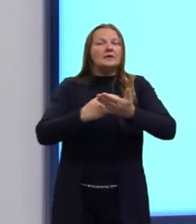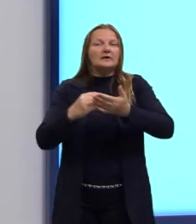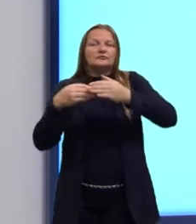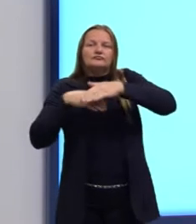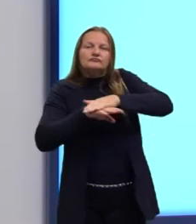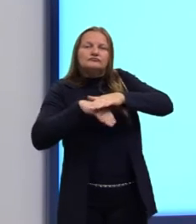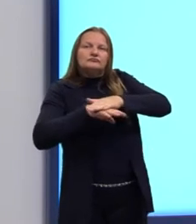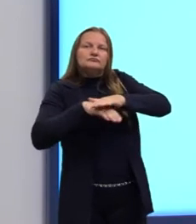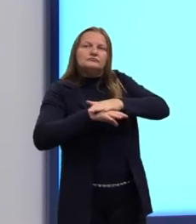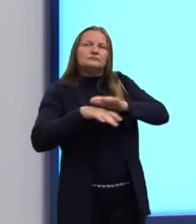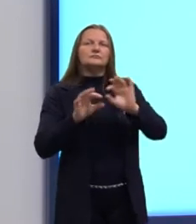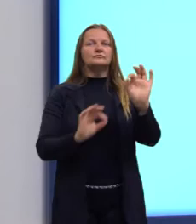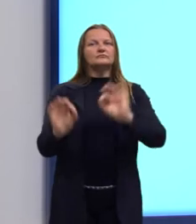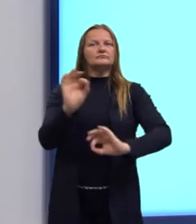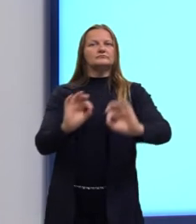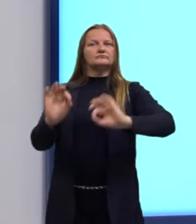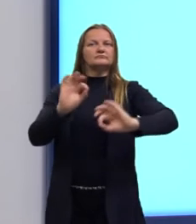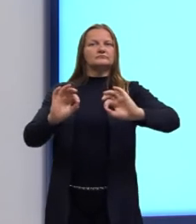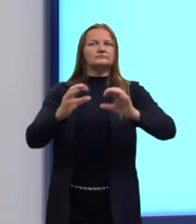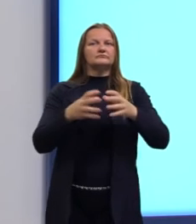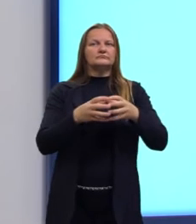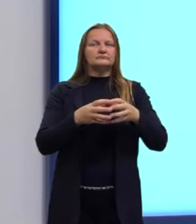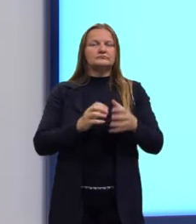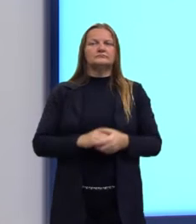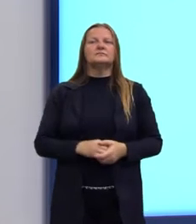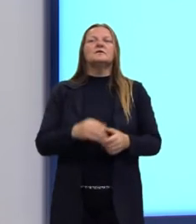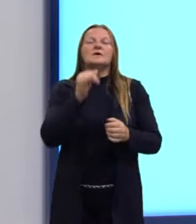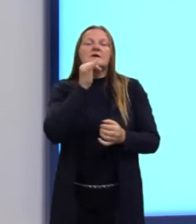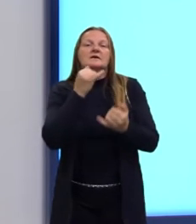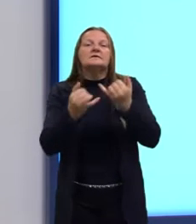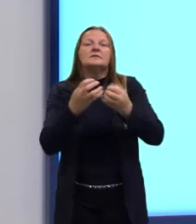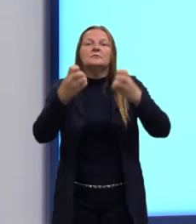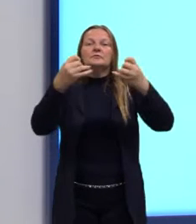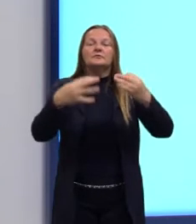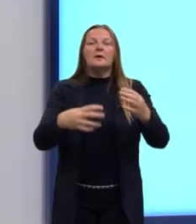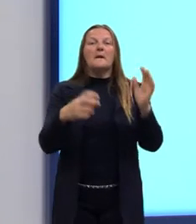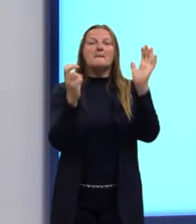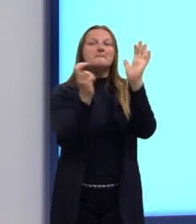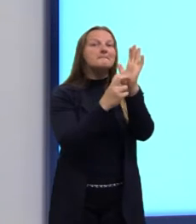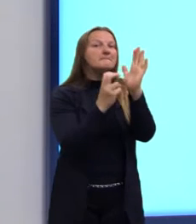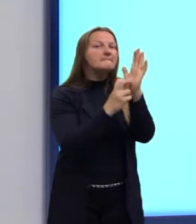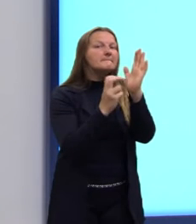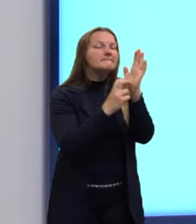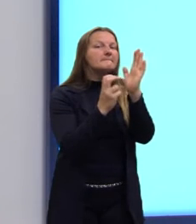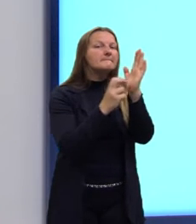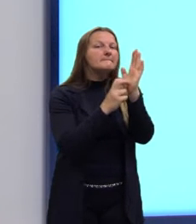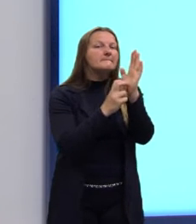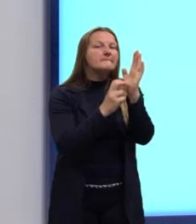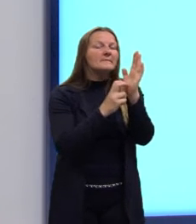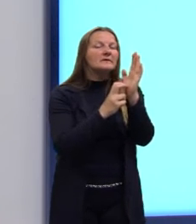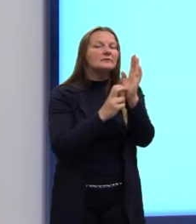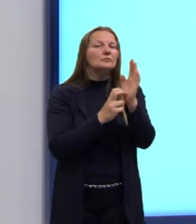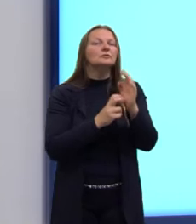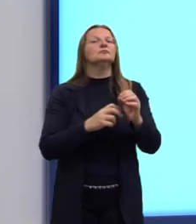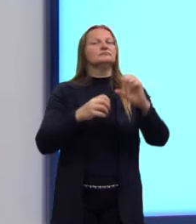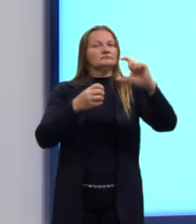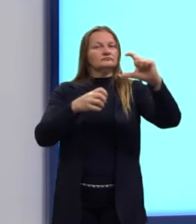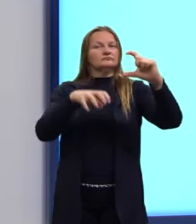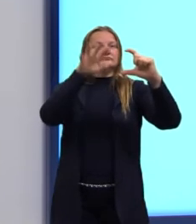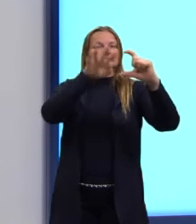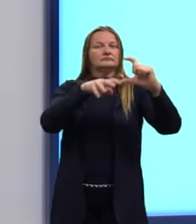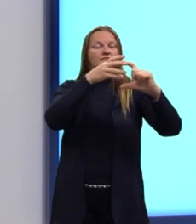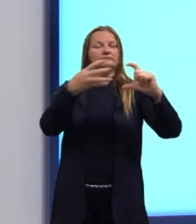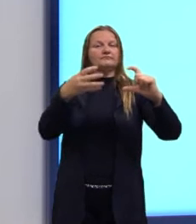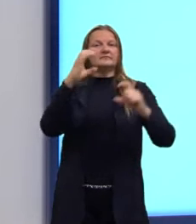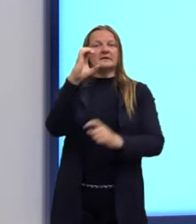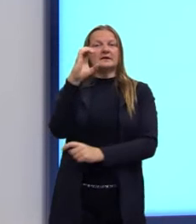tão agrupados né outro exemplo os bancos eles usam as matrizes para encriptação então